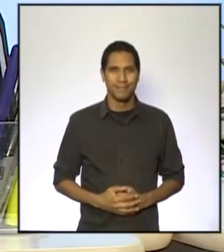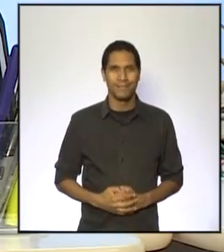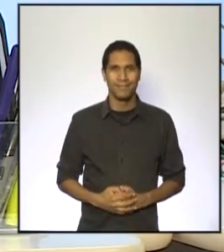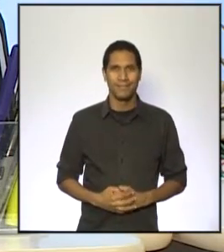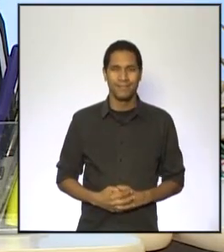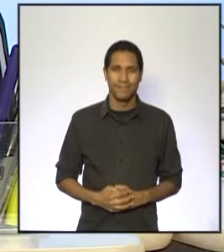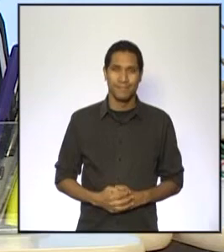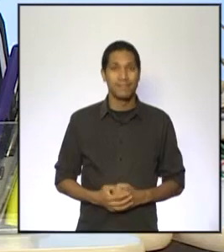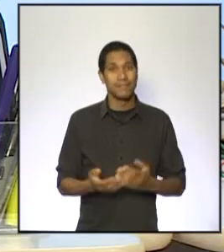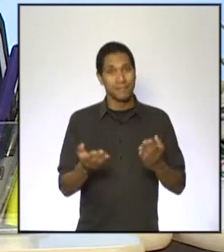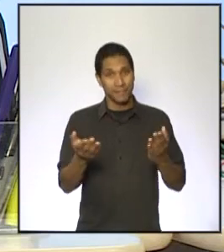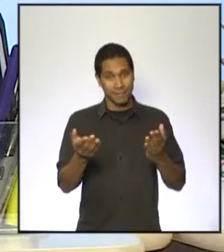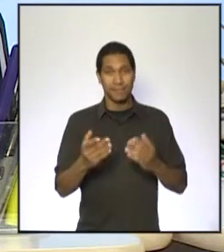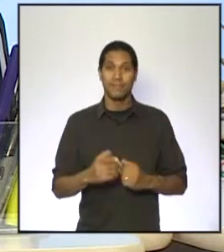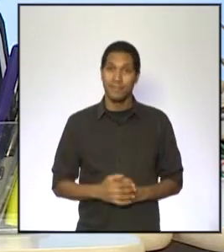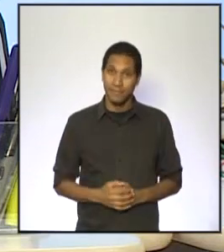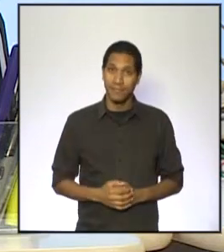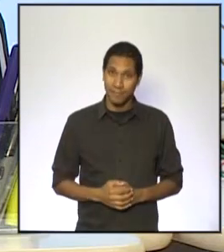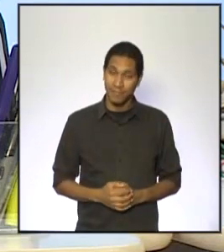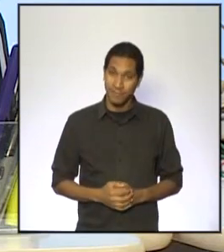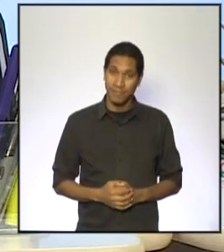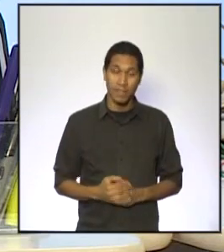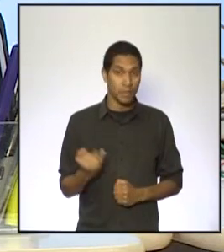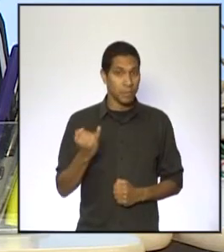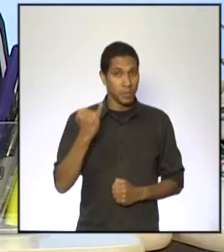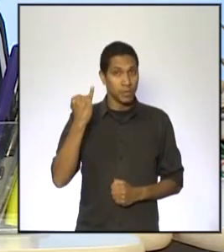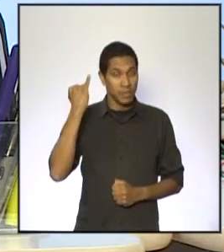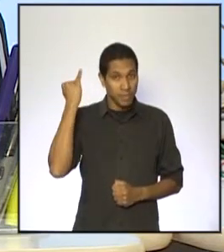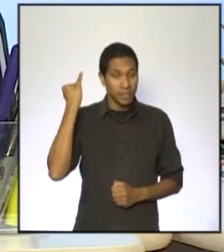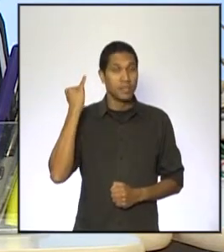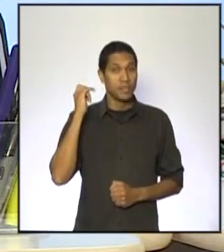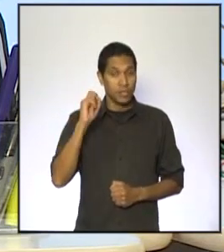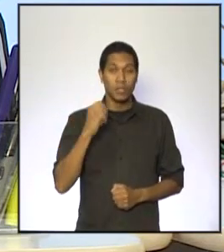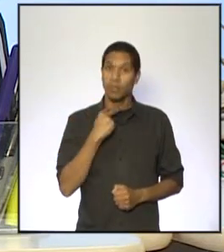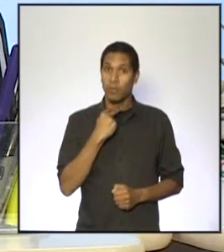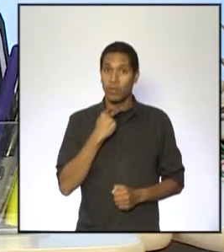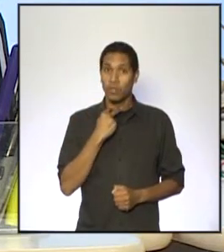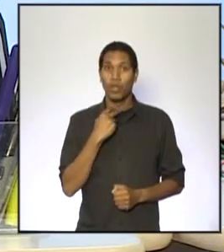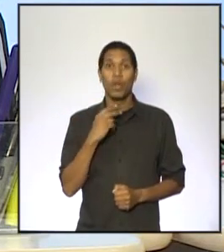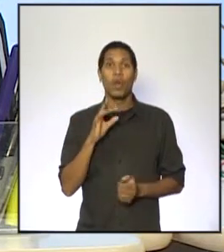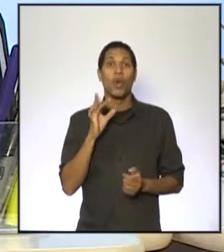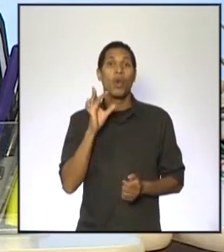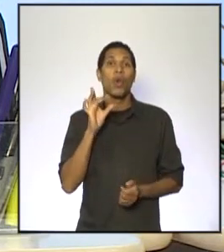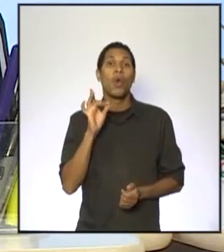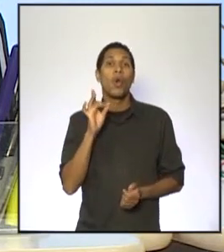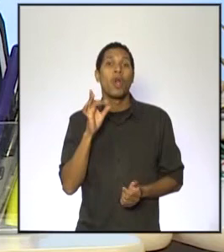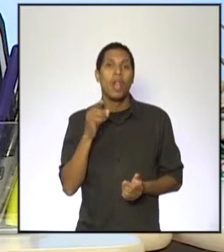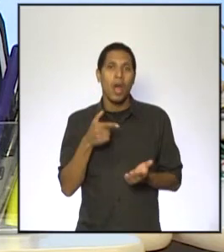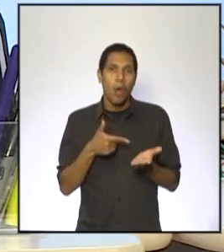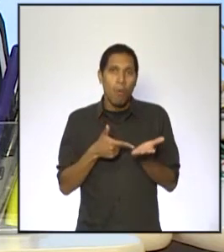Por isso da importância de não colar nenhum.